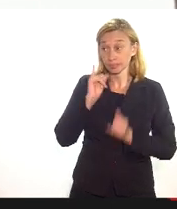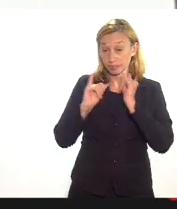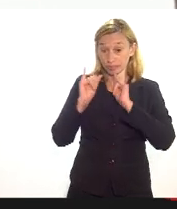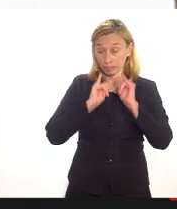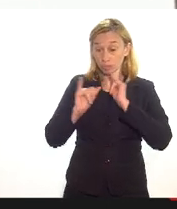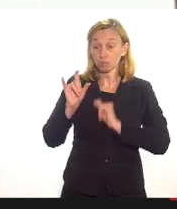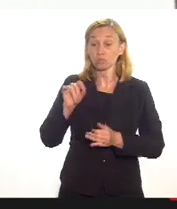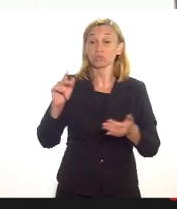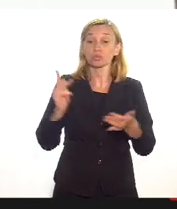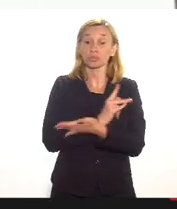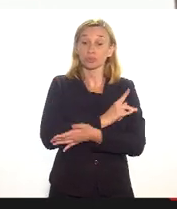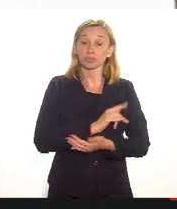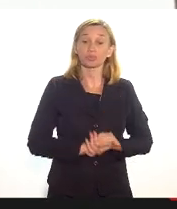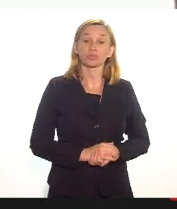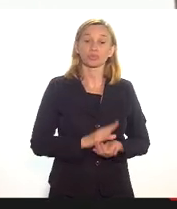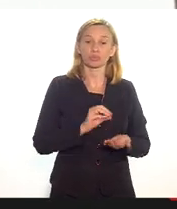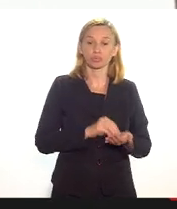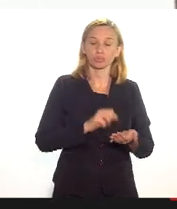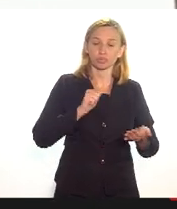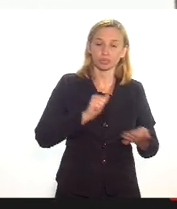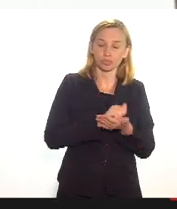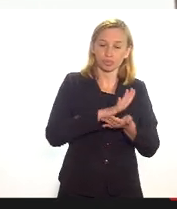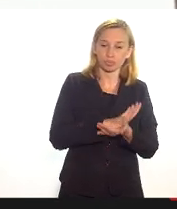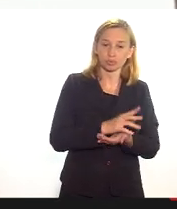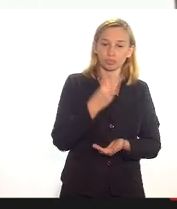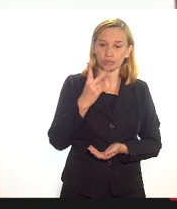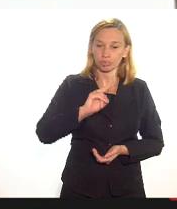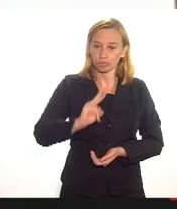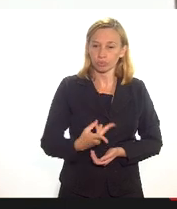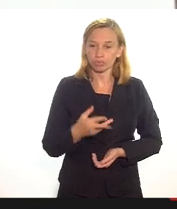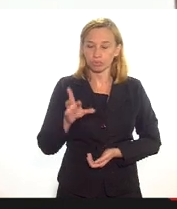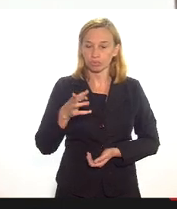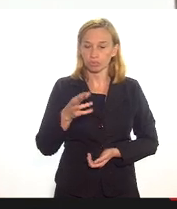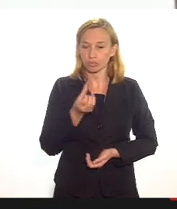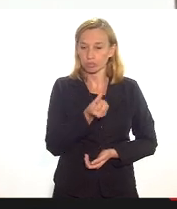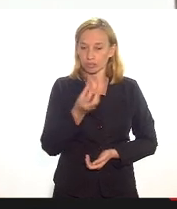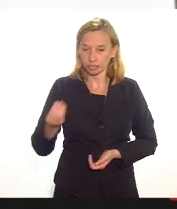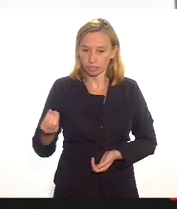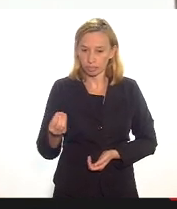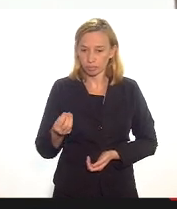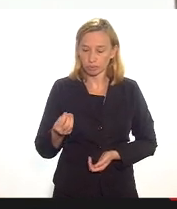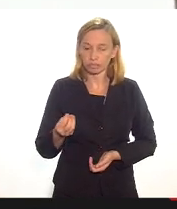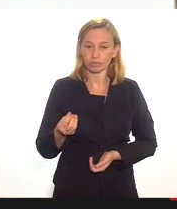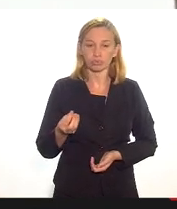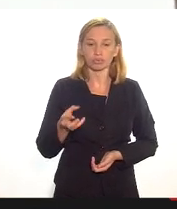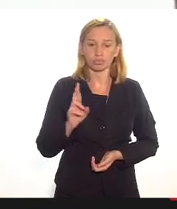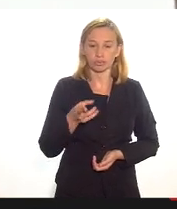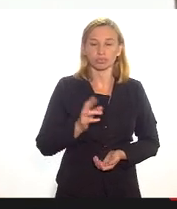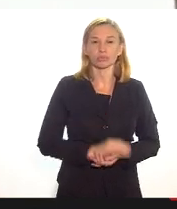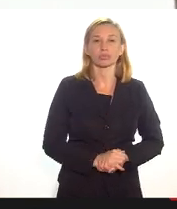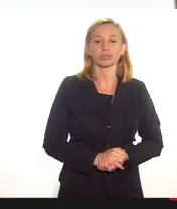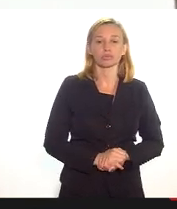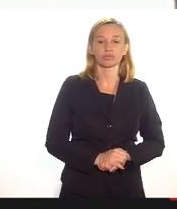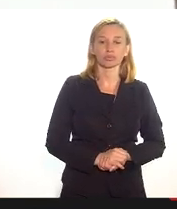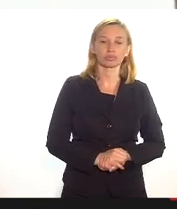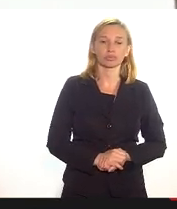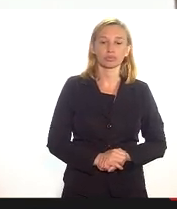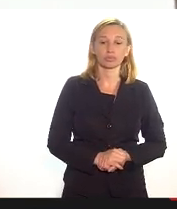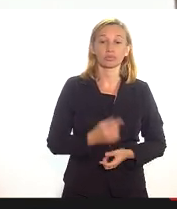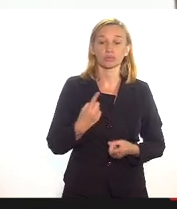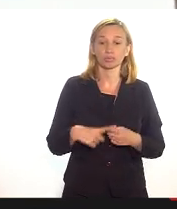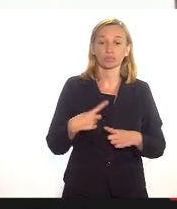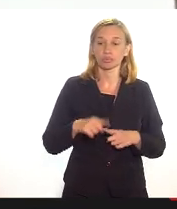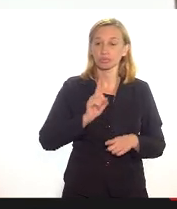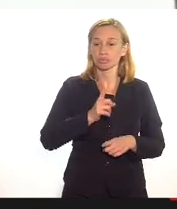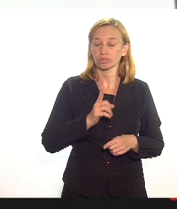que ocorreu com essa multa de 2 bilhões e 600, se isso, por que isso não foi